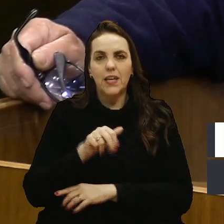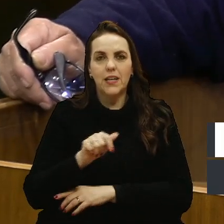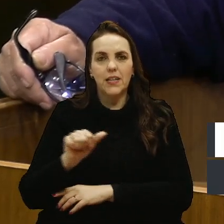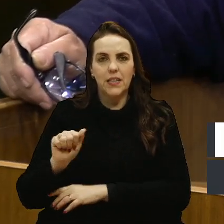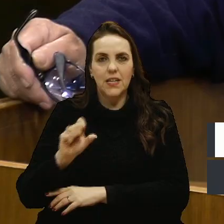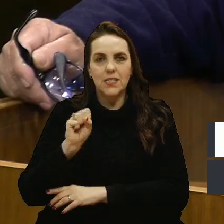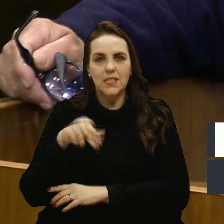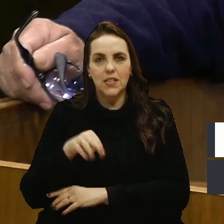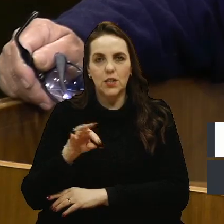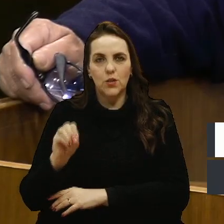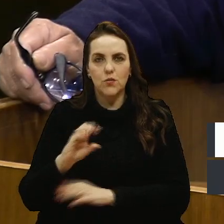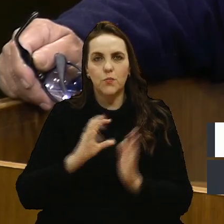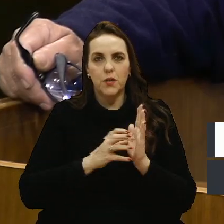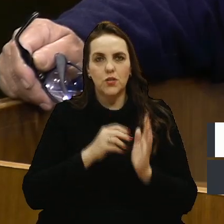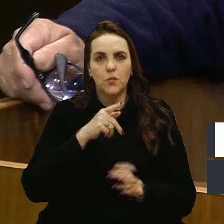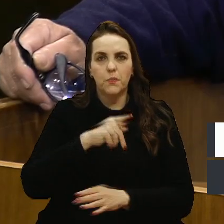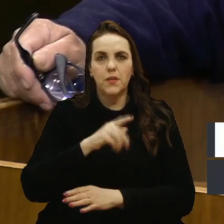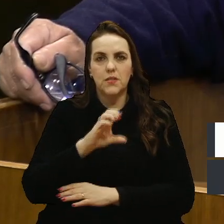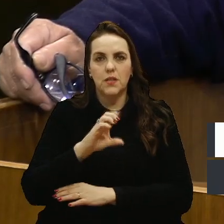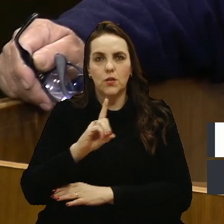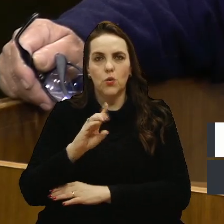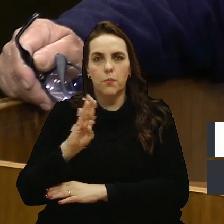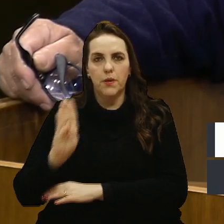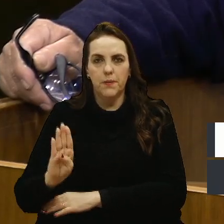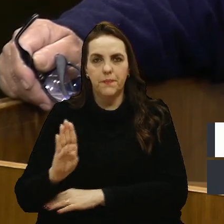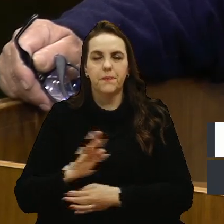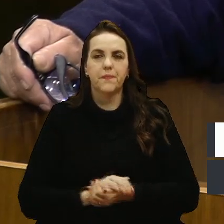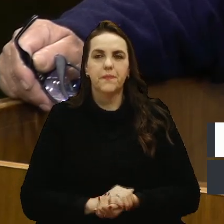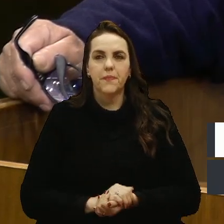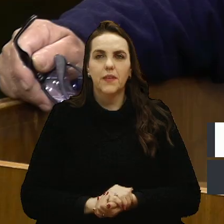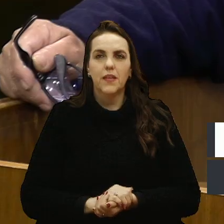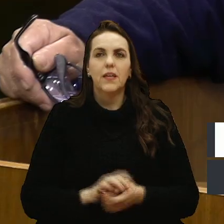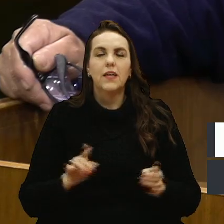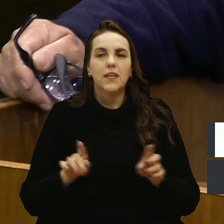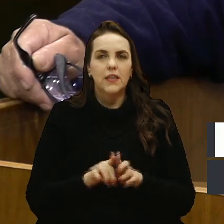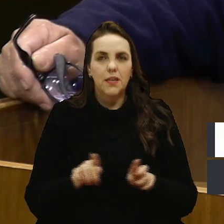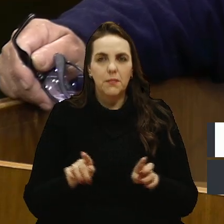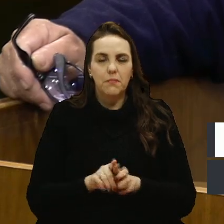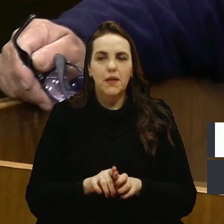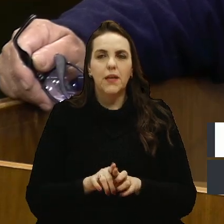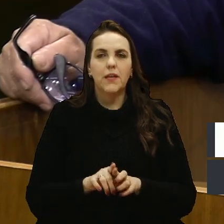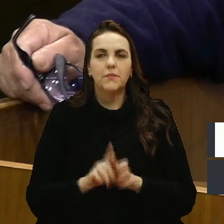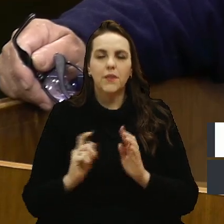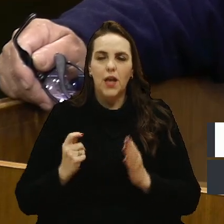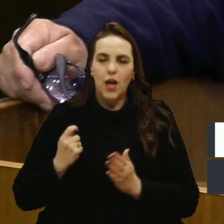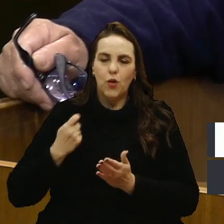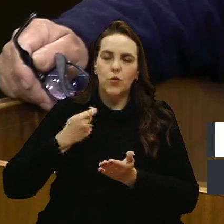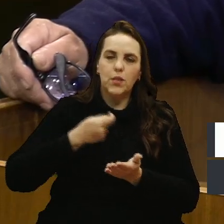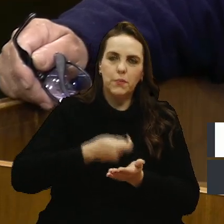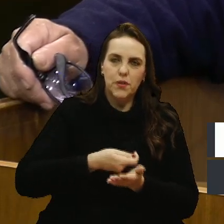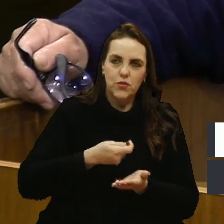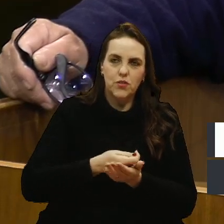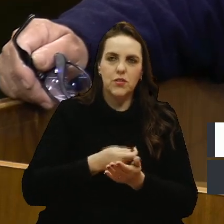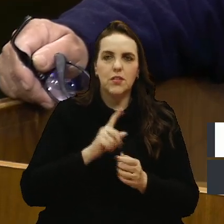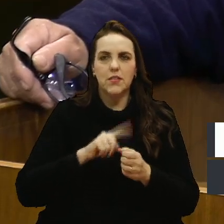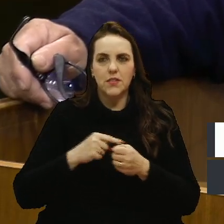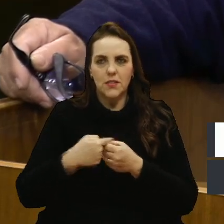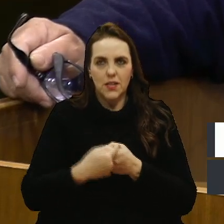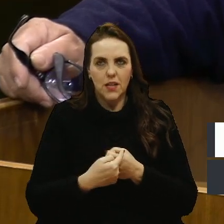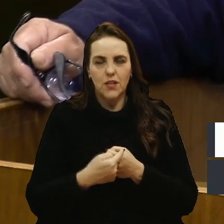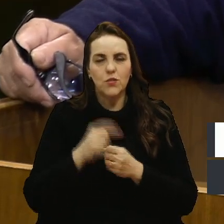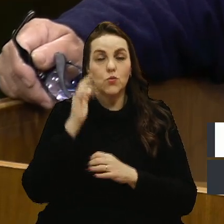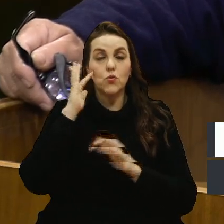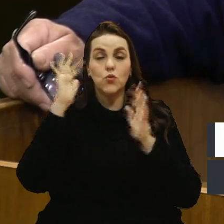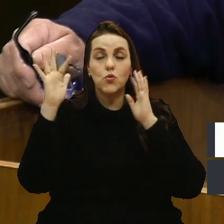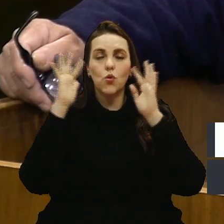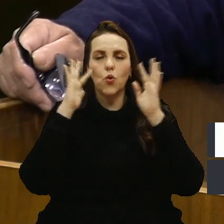do PCdoB, que, com uma pequena contrapartida do município, nós estamos realizando um sonho